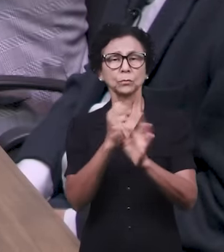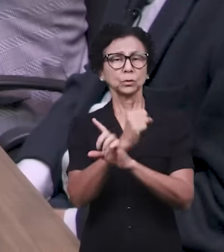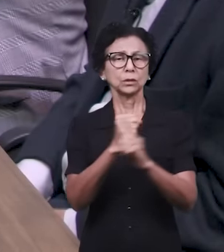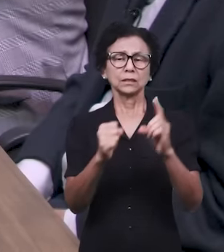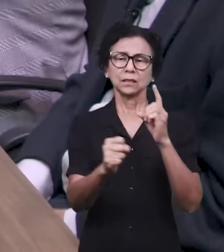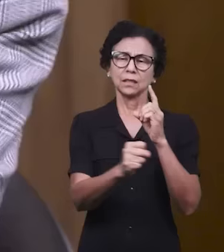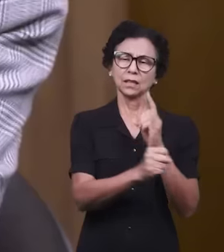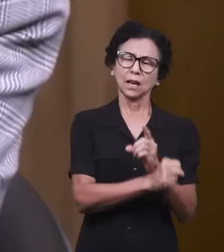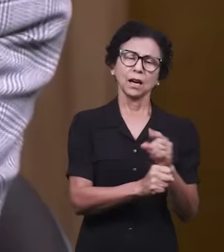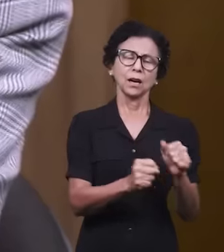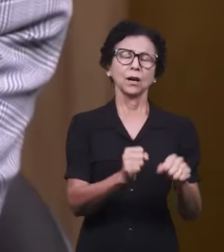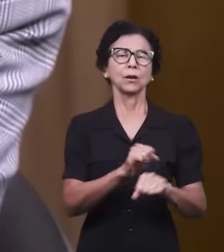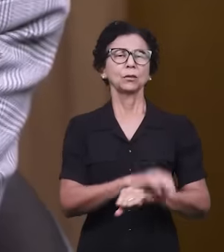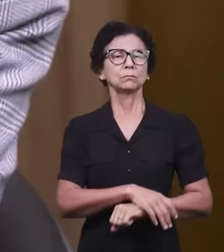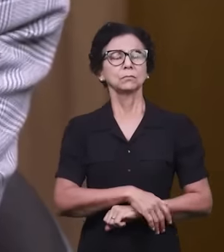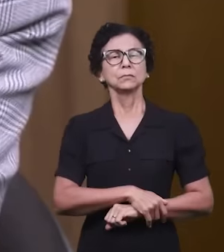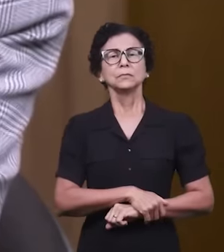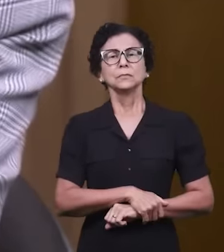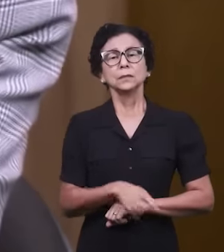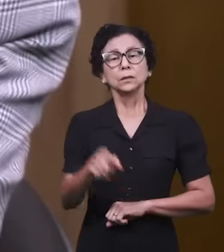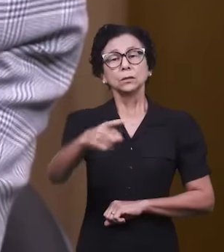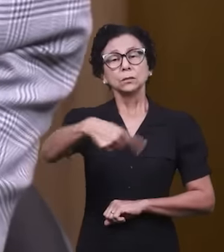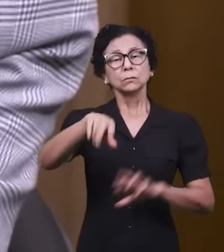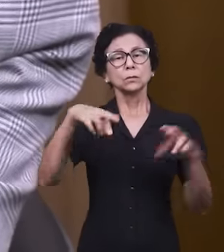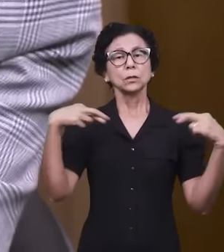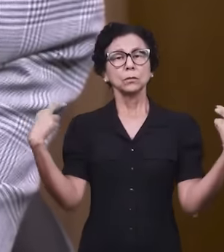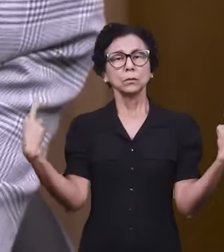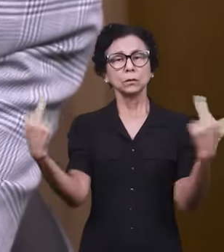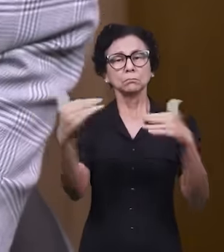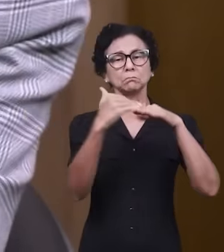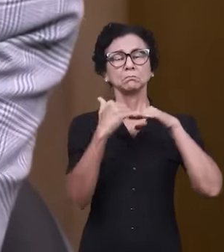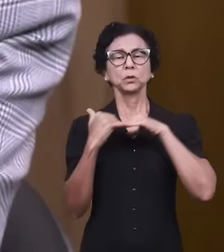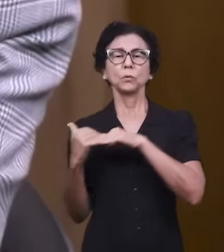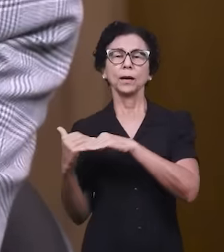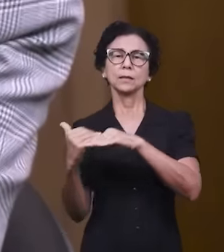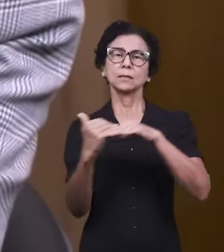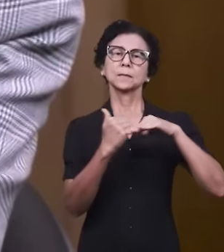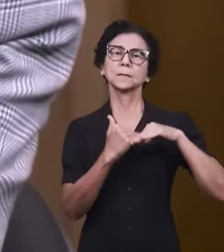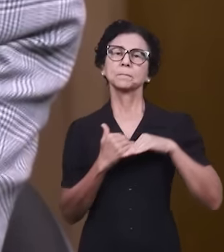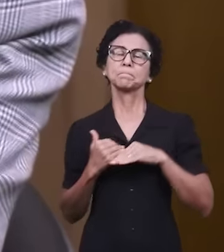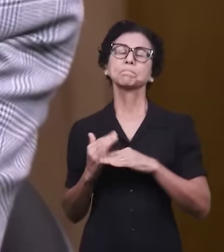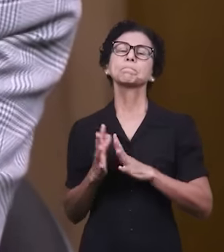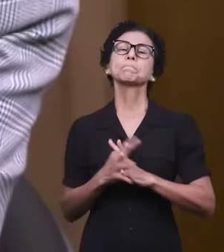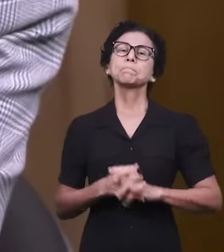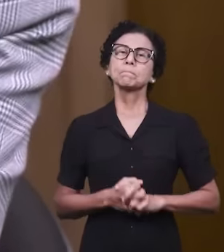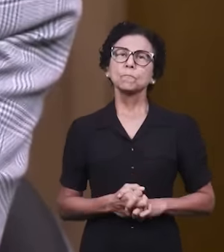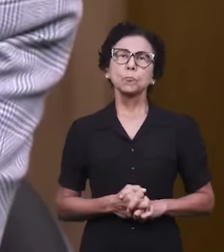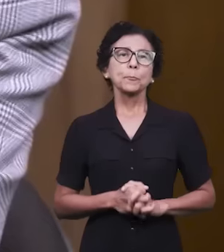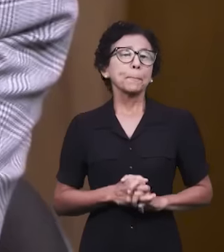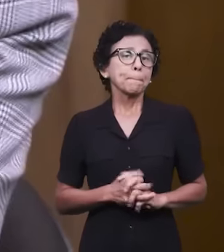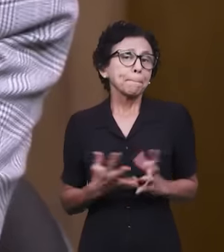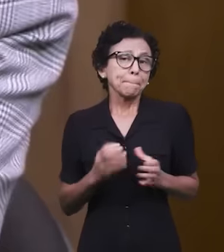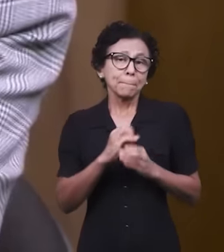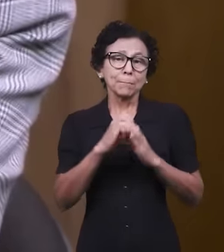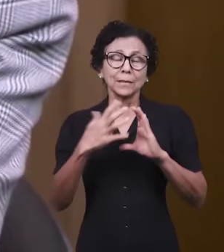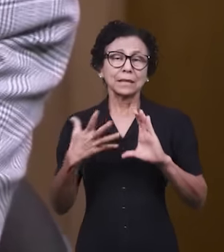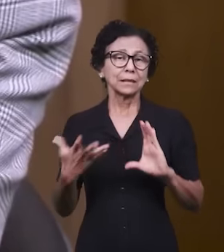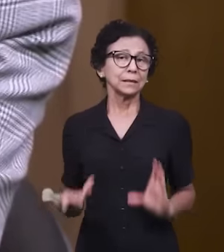socioeconômica, cultural, e todos nós nos reunimos como se fôssemos todos iguais. Isso é uma